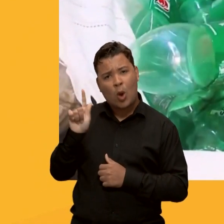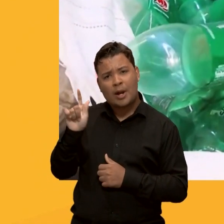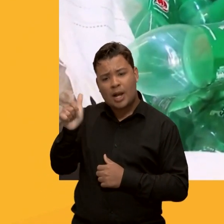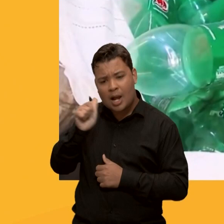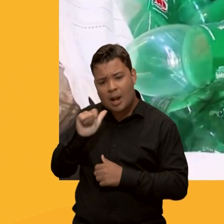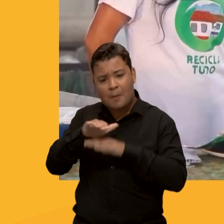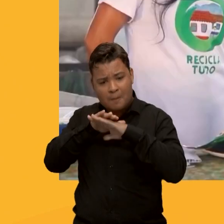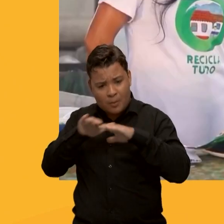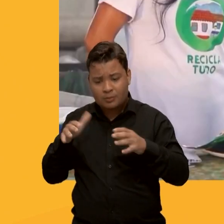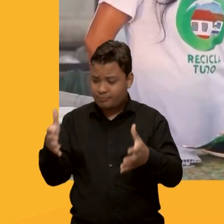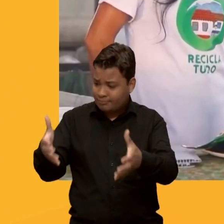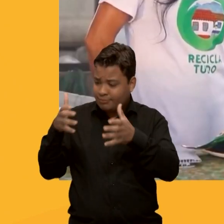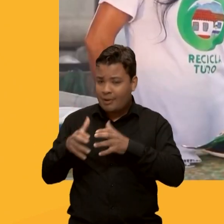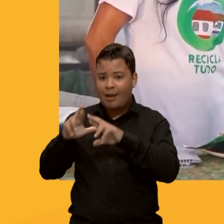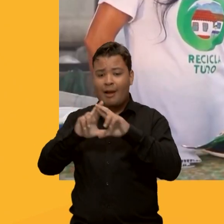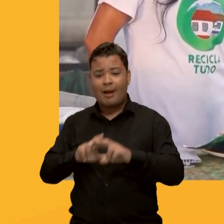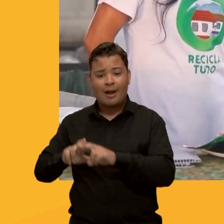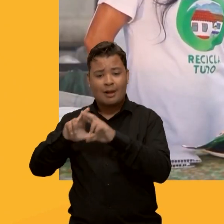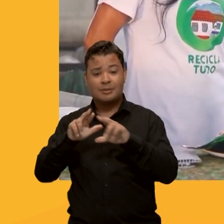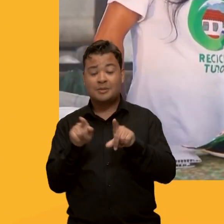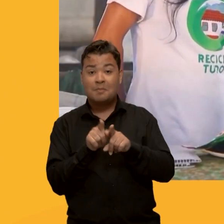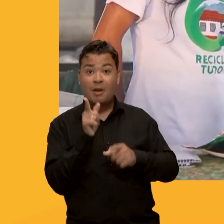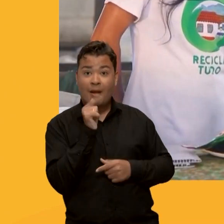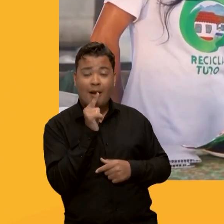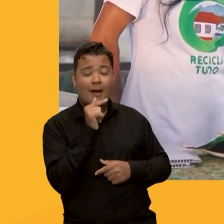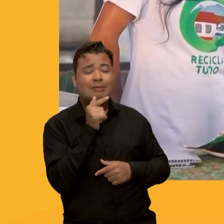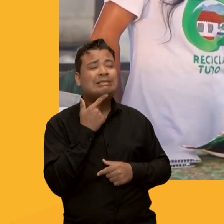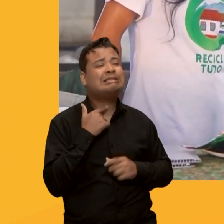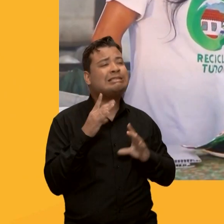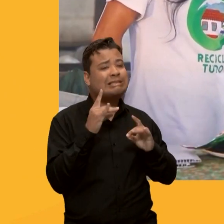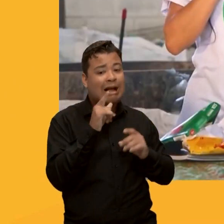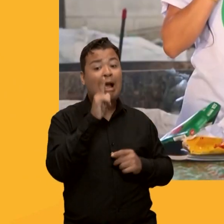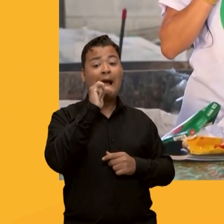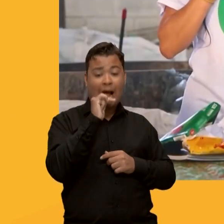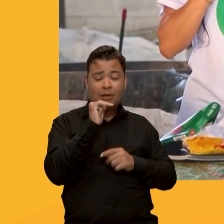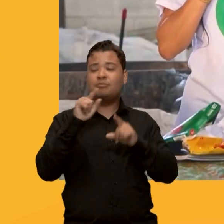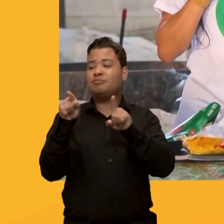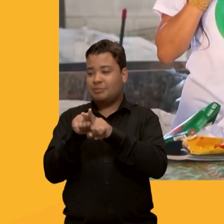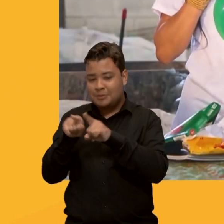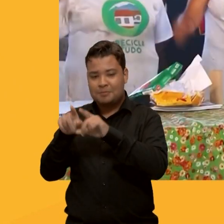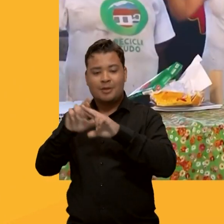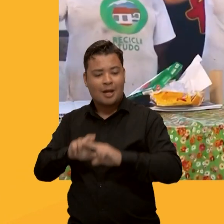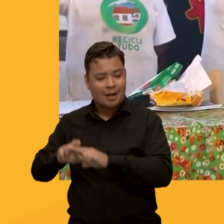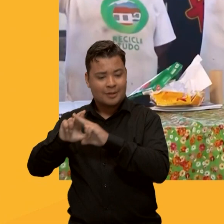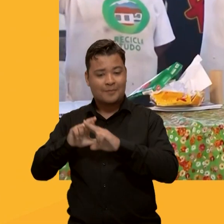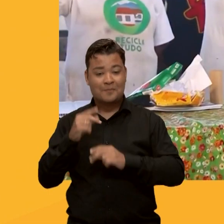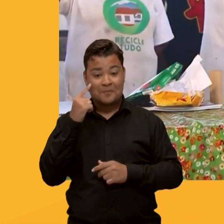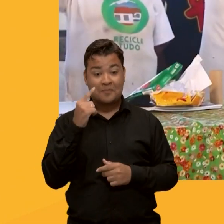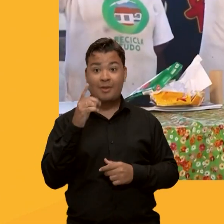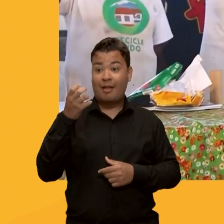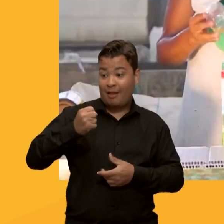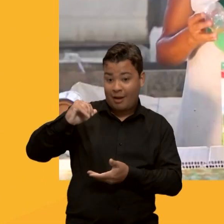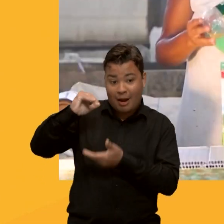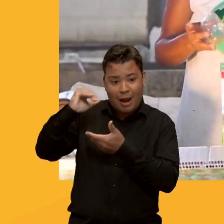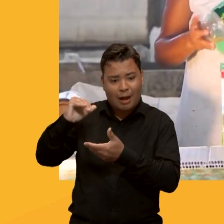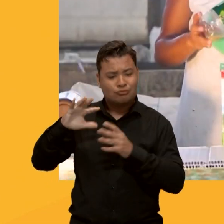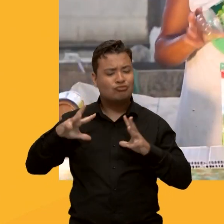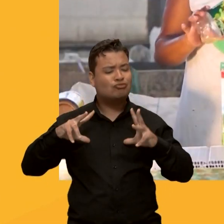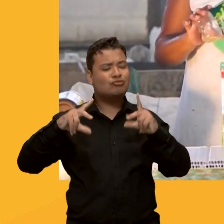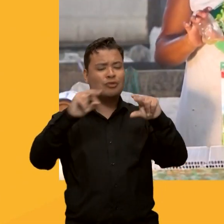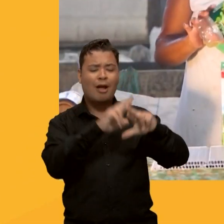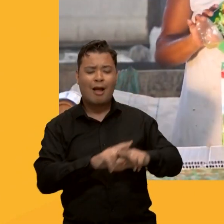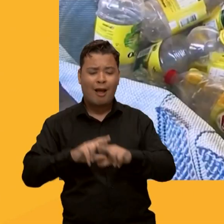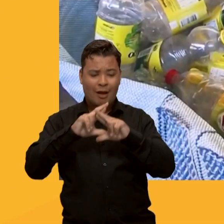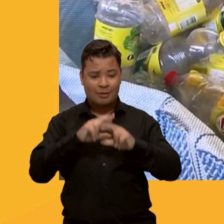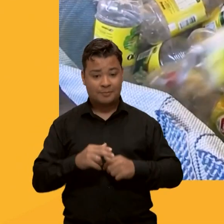põe para reciclar. E também a água mata a sua sede, nós recicla também. Latinha de leite. O litro de